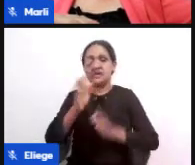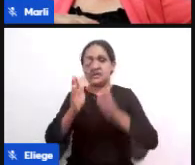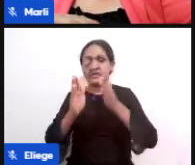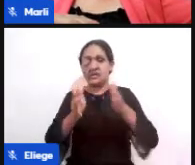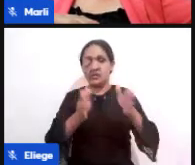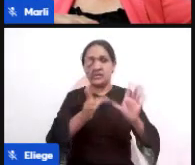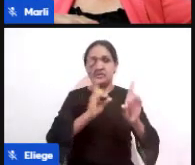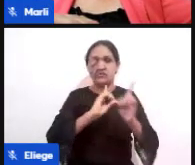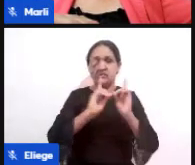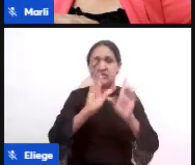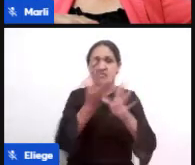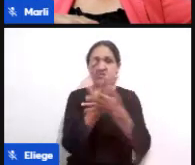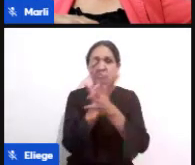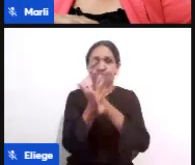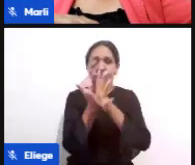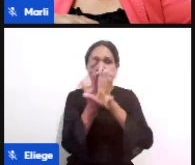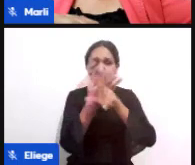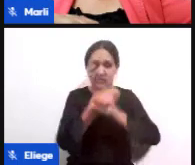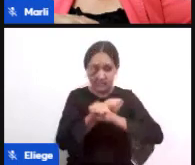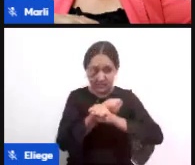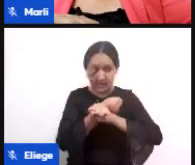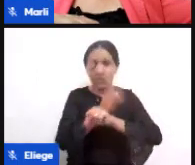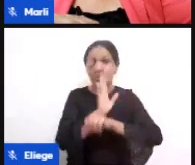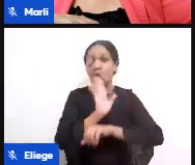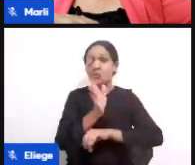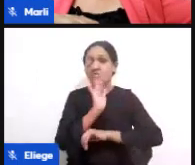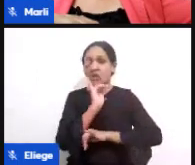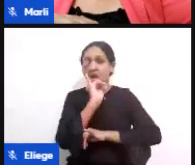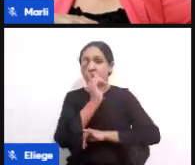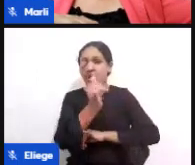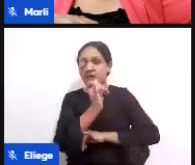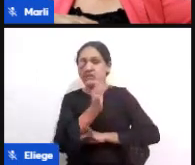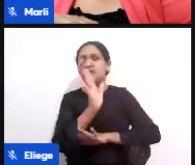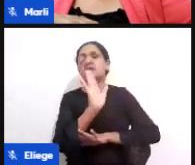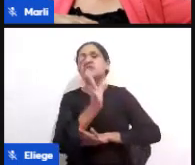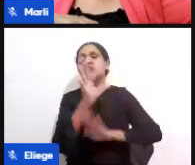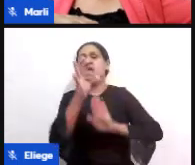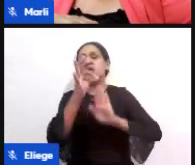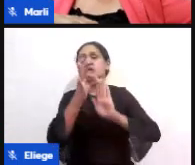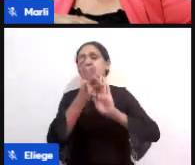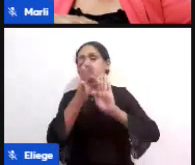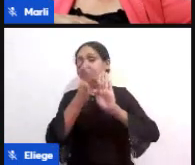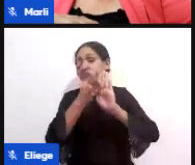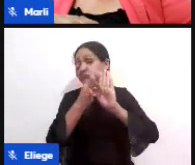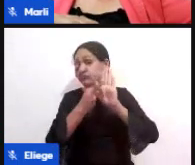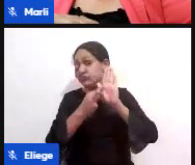Tá? Então, como eu disse, essa sugestão de roteiro